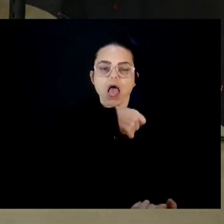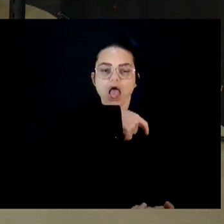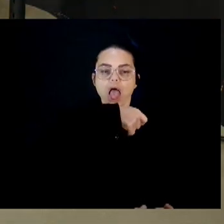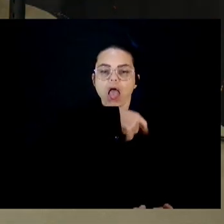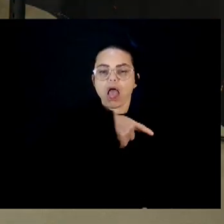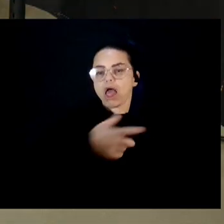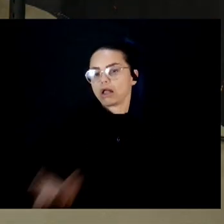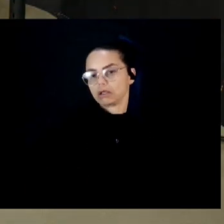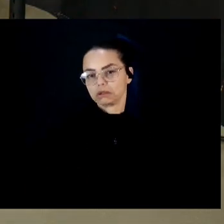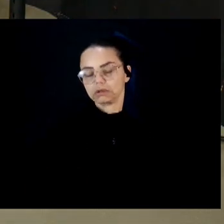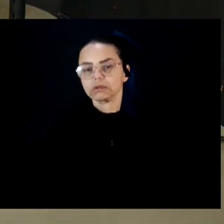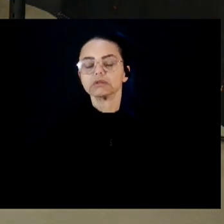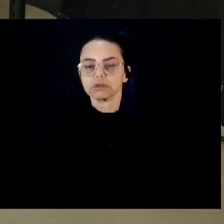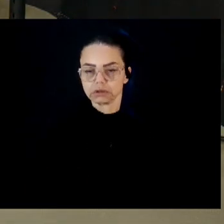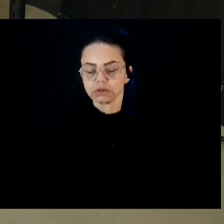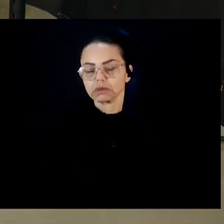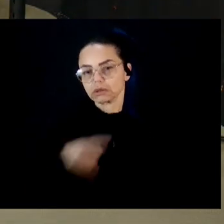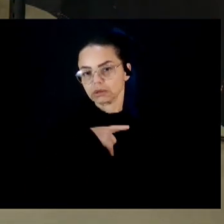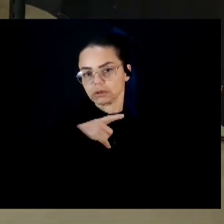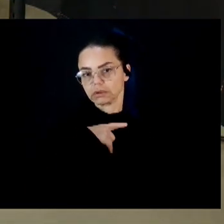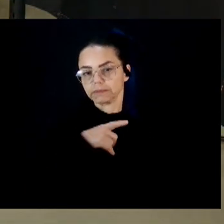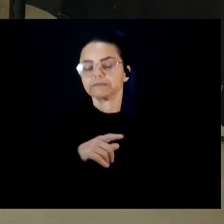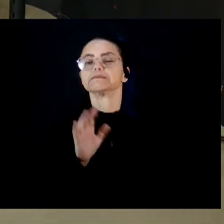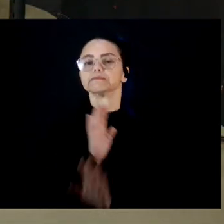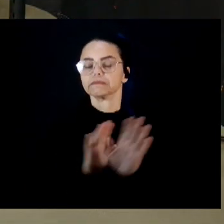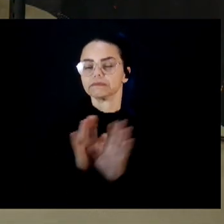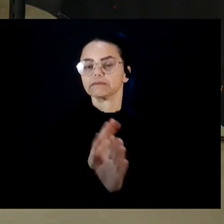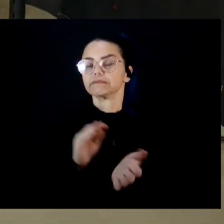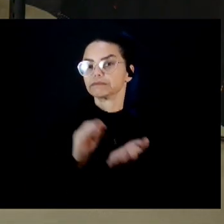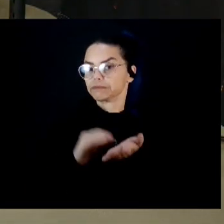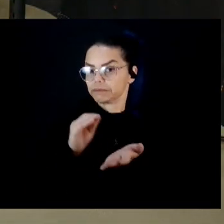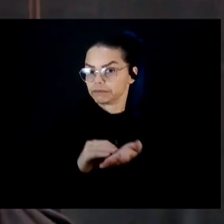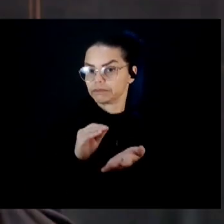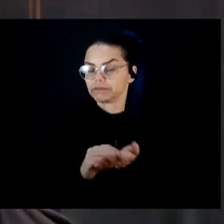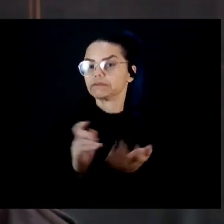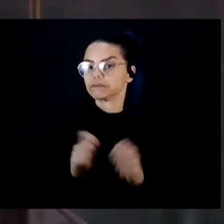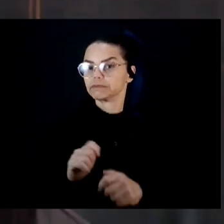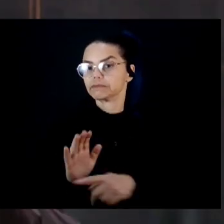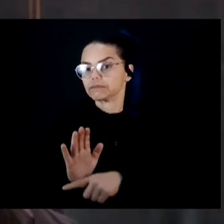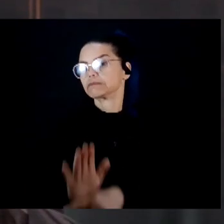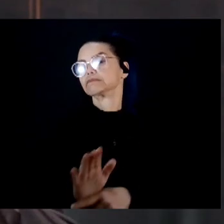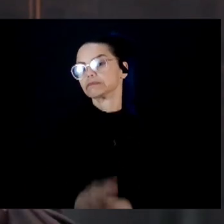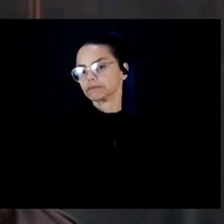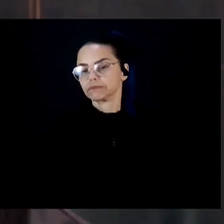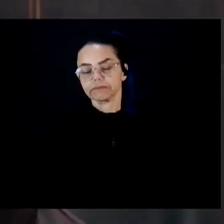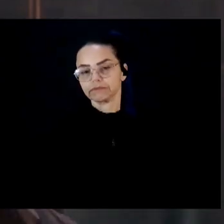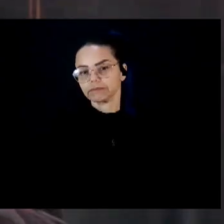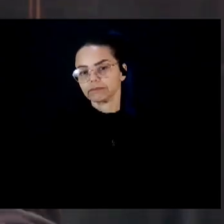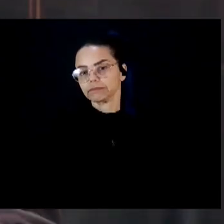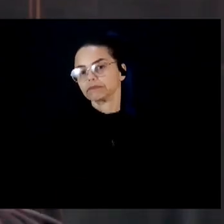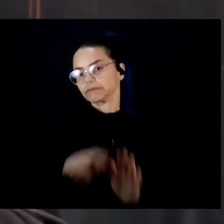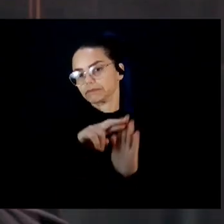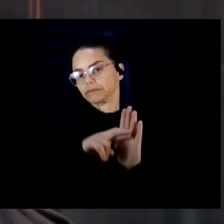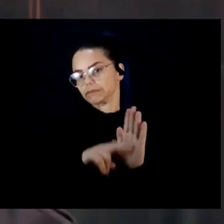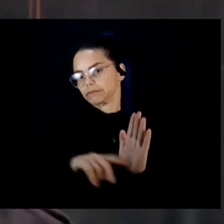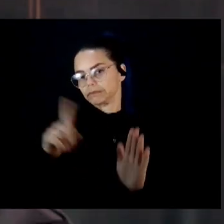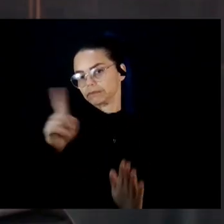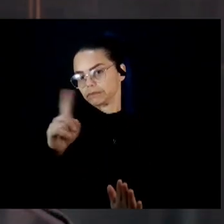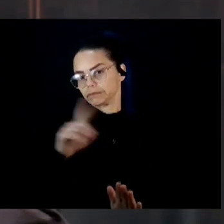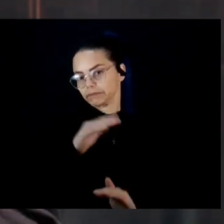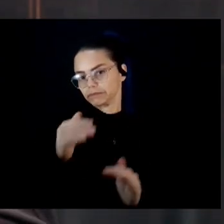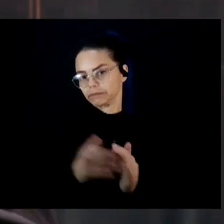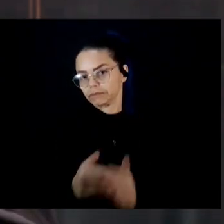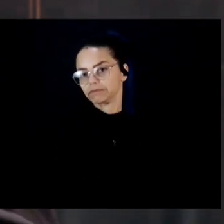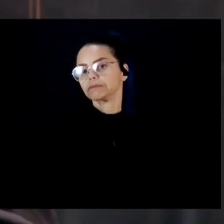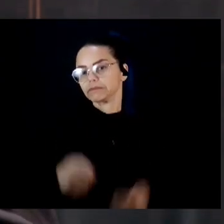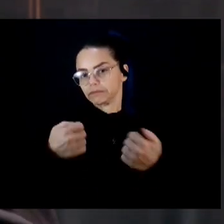A gente tem que ter muito cuidado. Aquilo que está deficiente pode ajudar, mas não é uma regra e não é para todo mundo. E a gente precisa